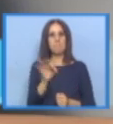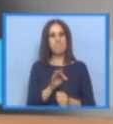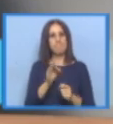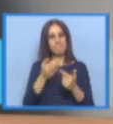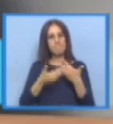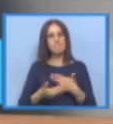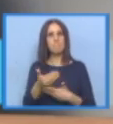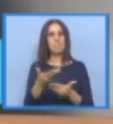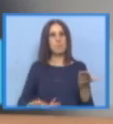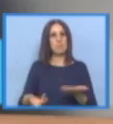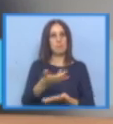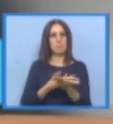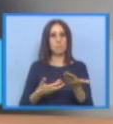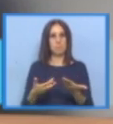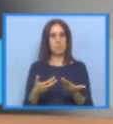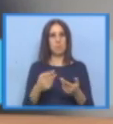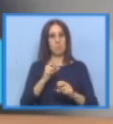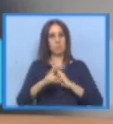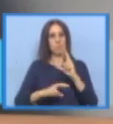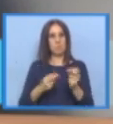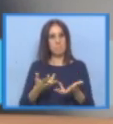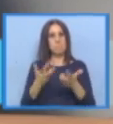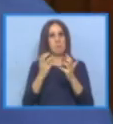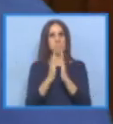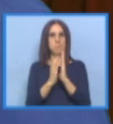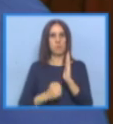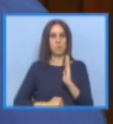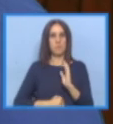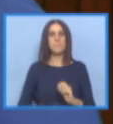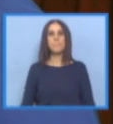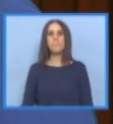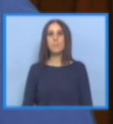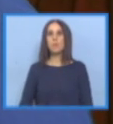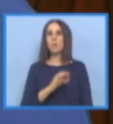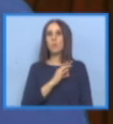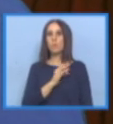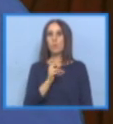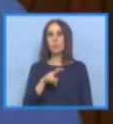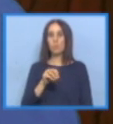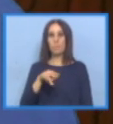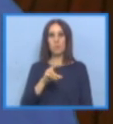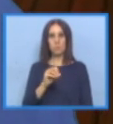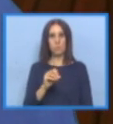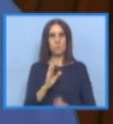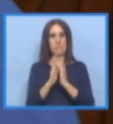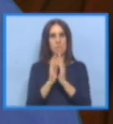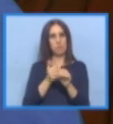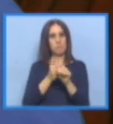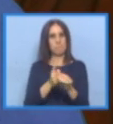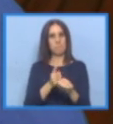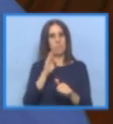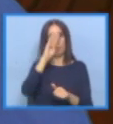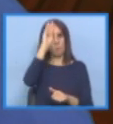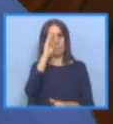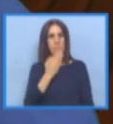uma determinada dinâmica na renovação que quer fazer na Igreja Católica. Dom António Marto, que faz uma leitura de Igreja alinhada com o Papa Francisco